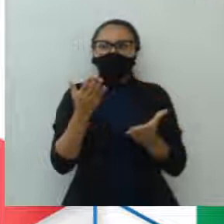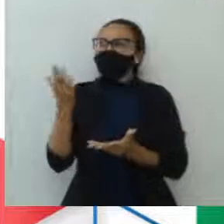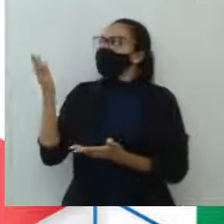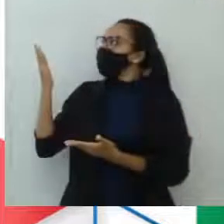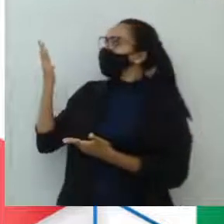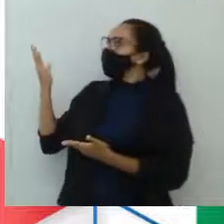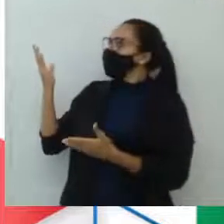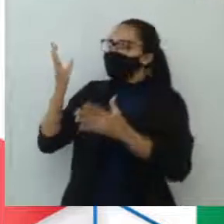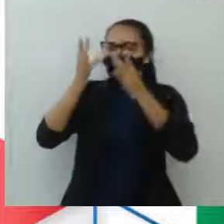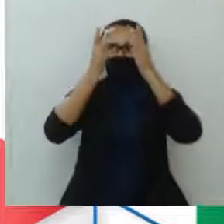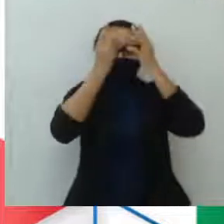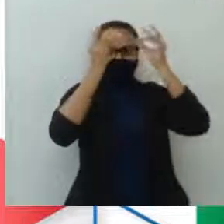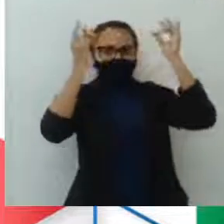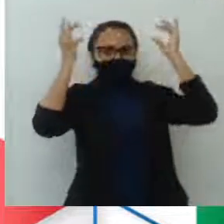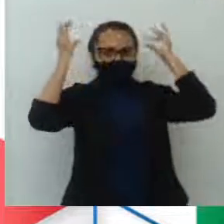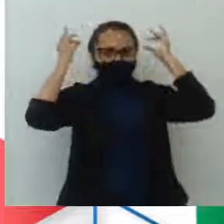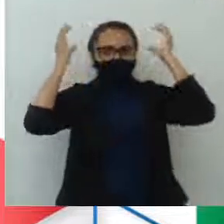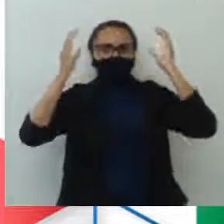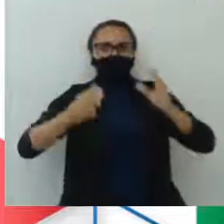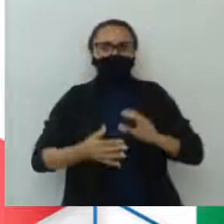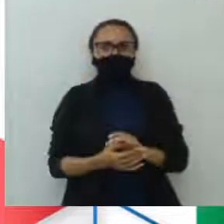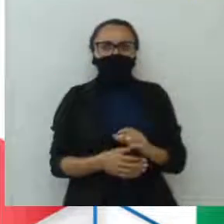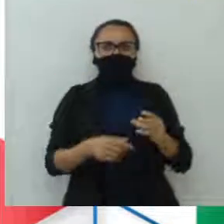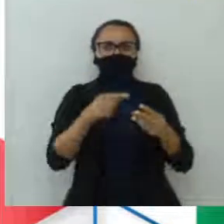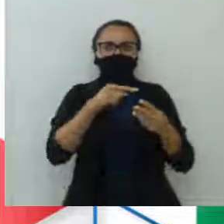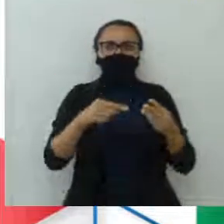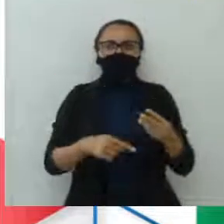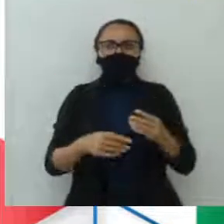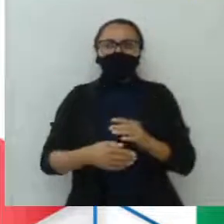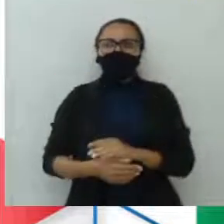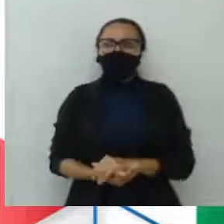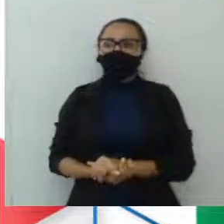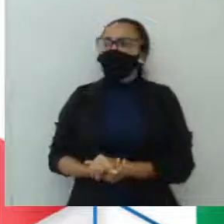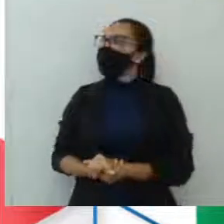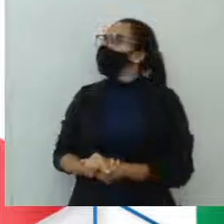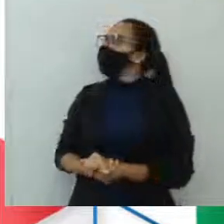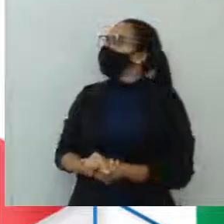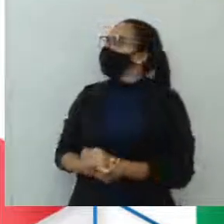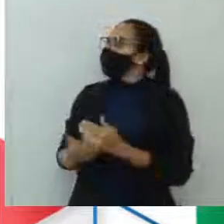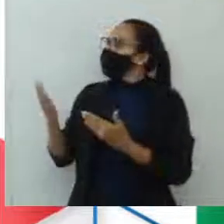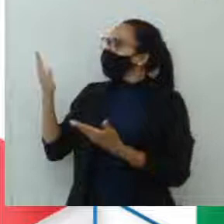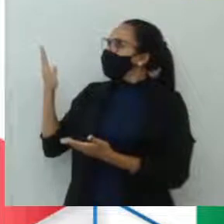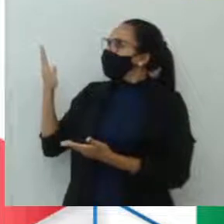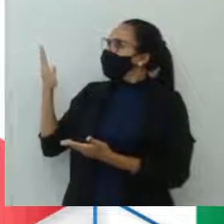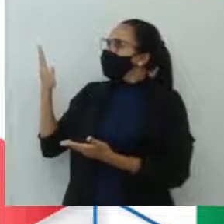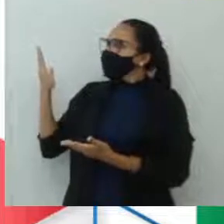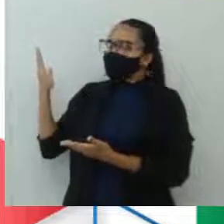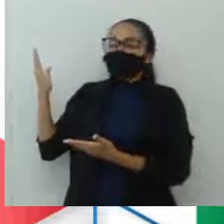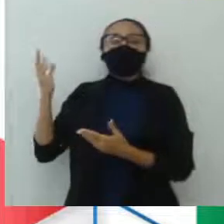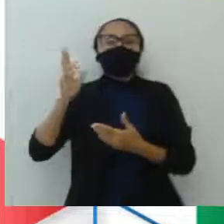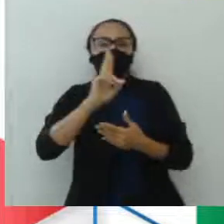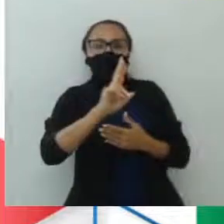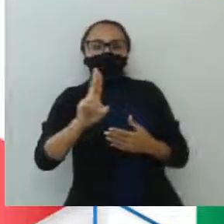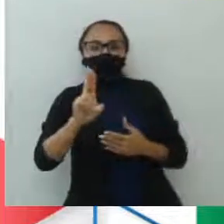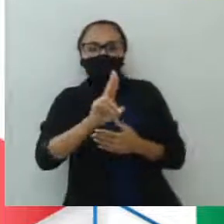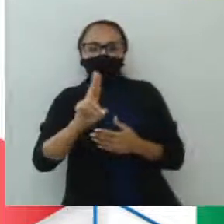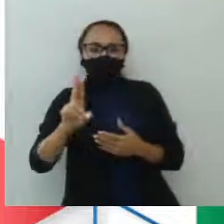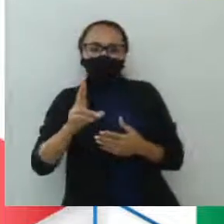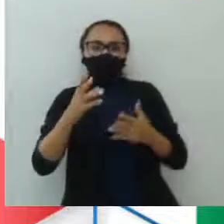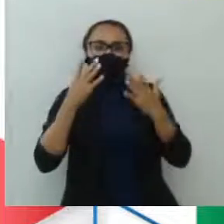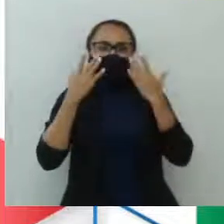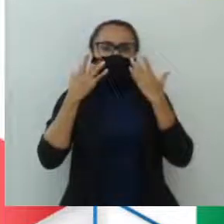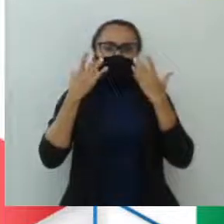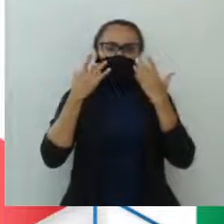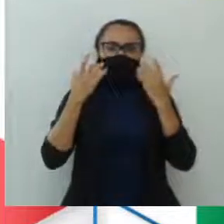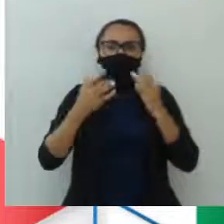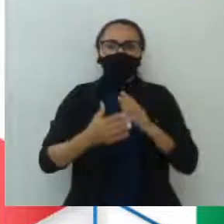na Grécia Antiga, Sófocles, Eurípides e Ésquilo. Tá? São esses três nomes do gênero dramático. E